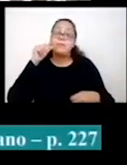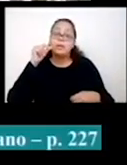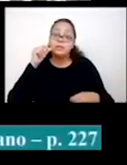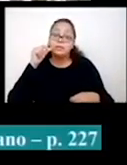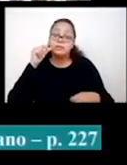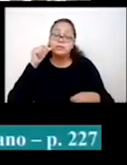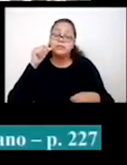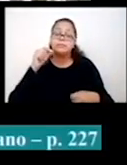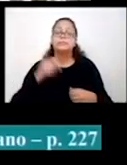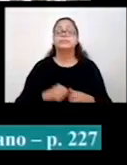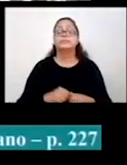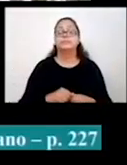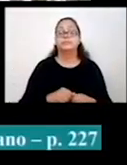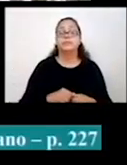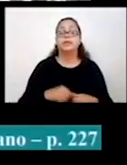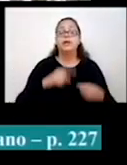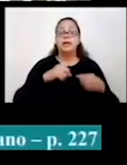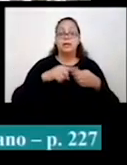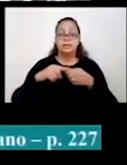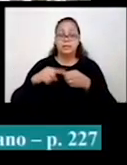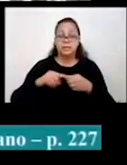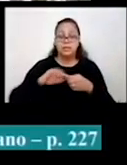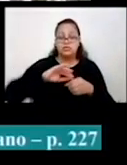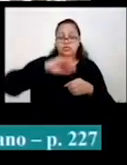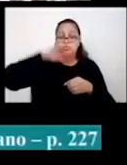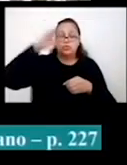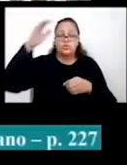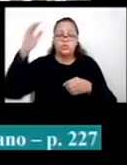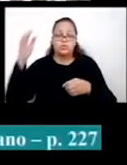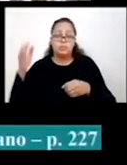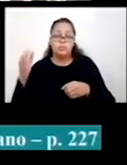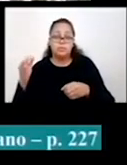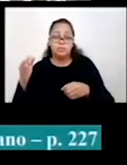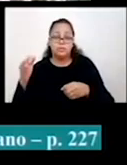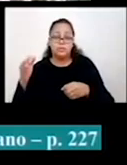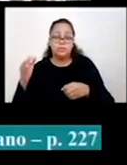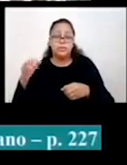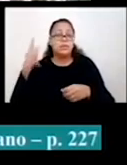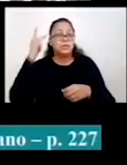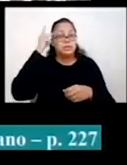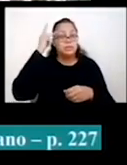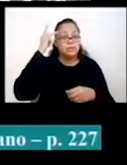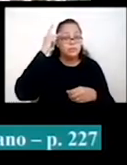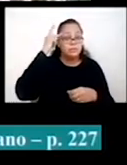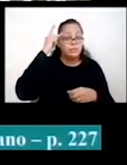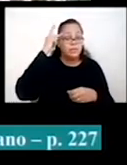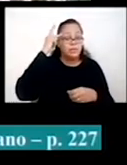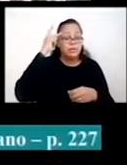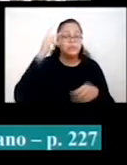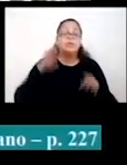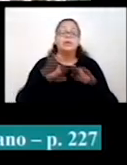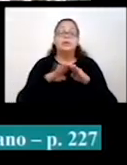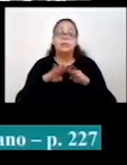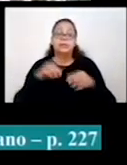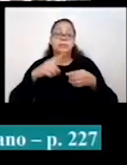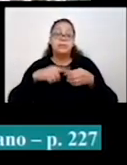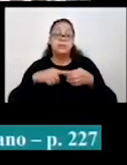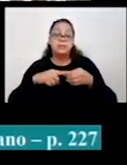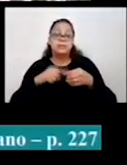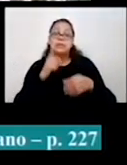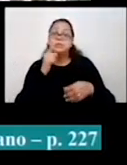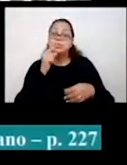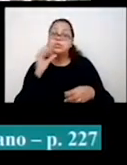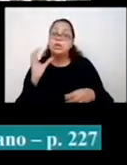Maceió, por exemplo, Guarujá. Cidades de montanhas, como Teresópolis e Campos do Jordão, no estado de São Paulo. E cidades termais,